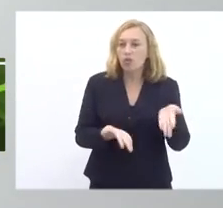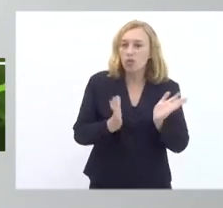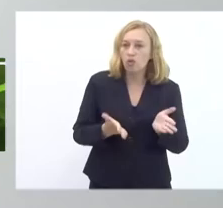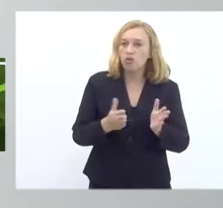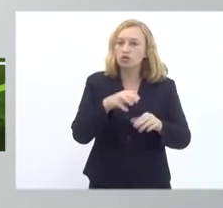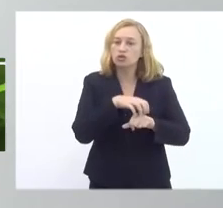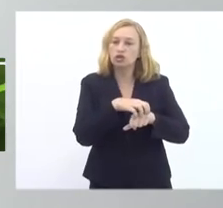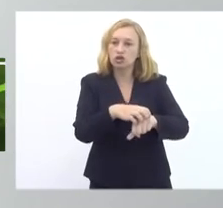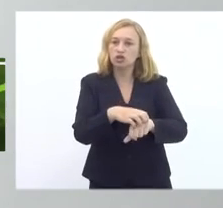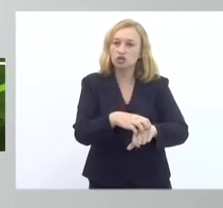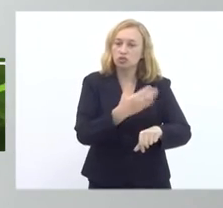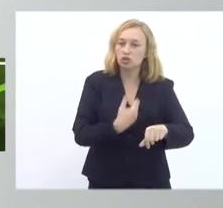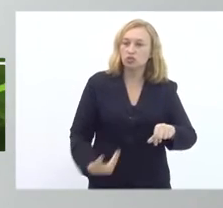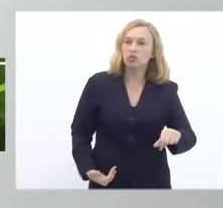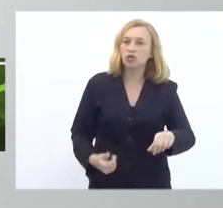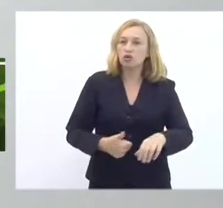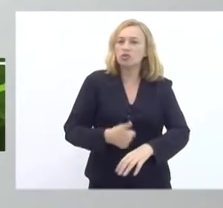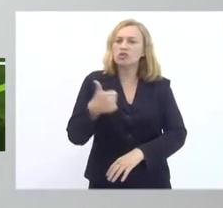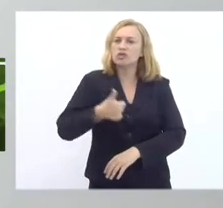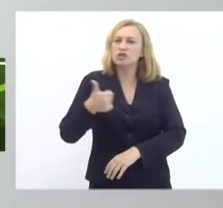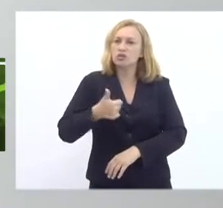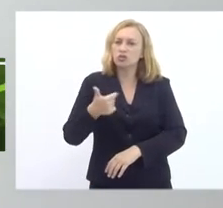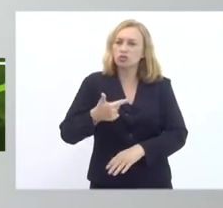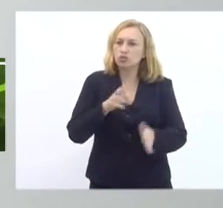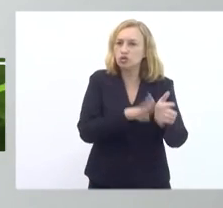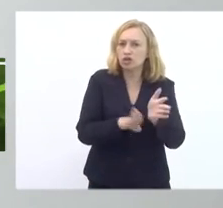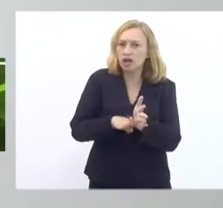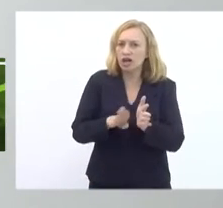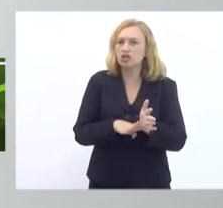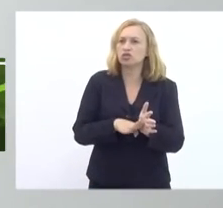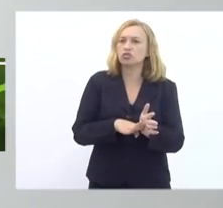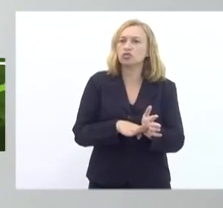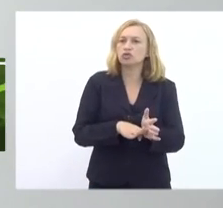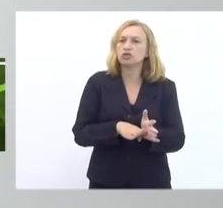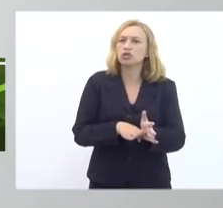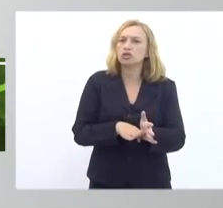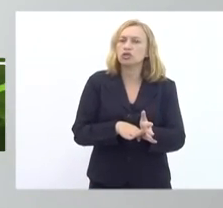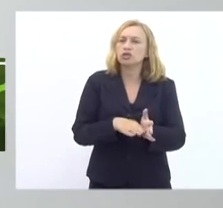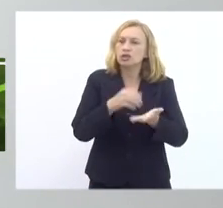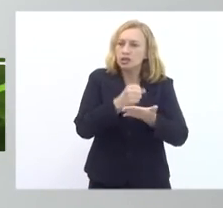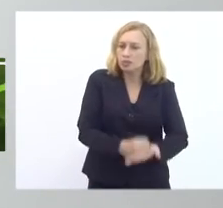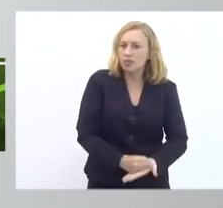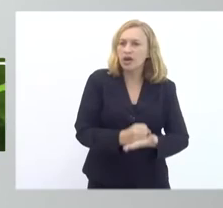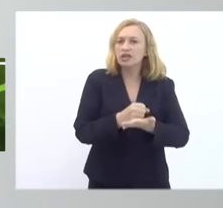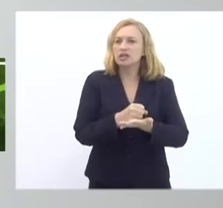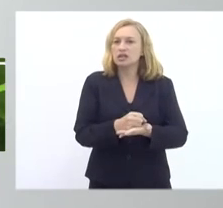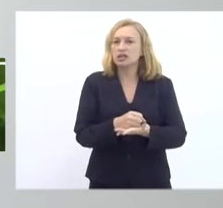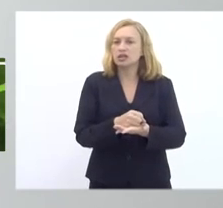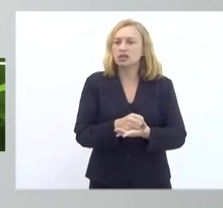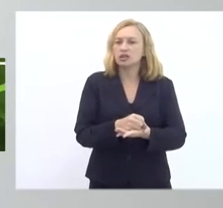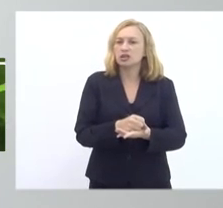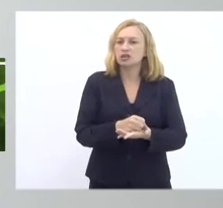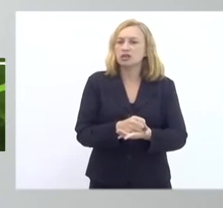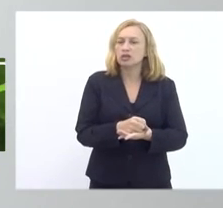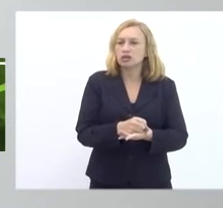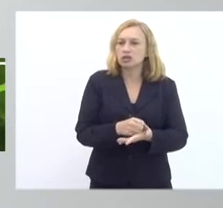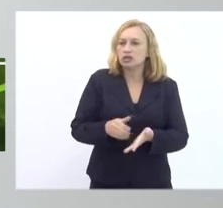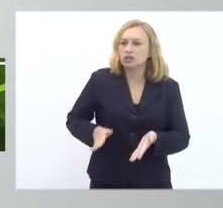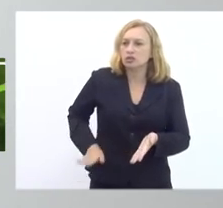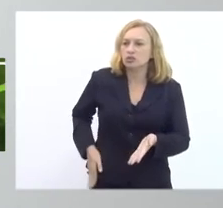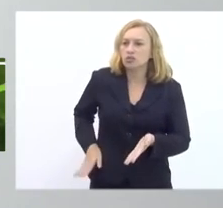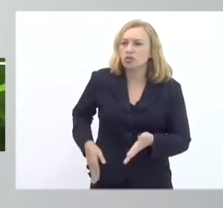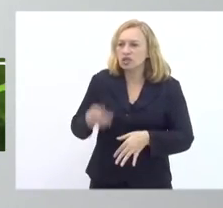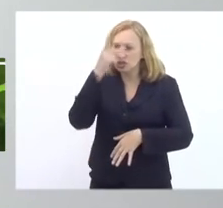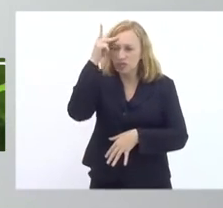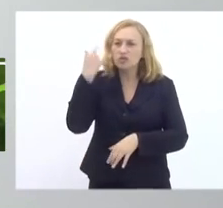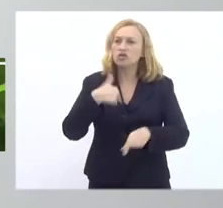ele é o segundo maior gasto que pesa no bolso do trabalhador, né? Isso